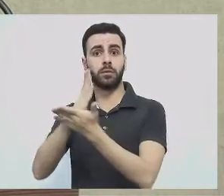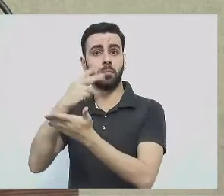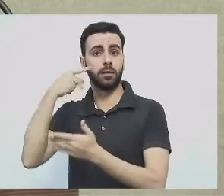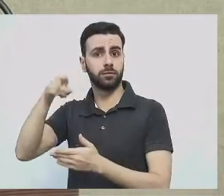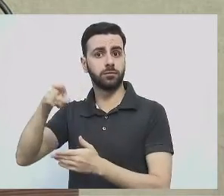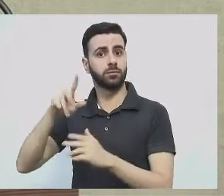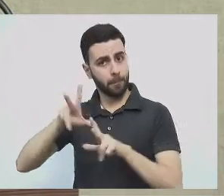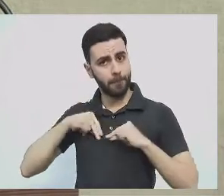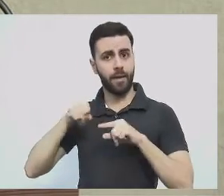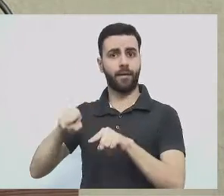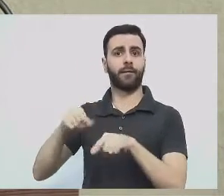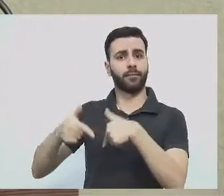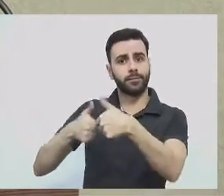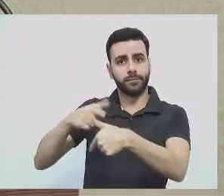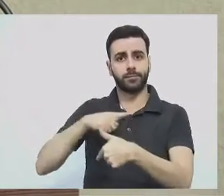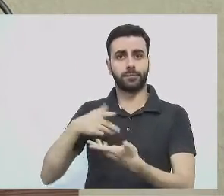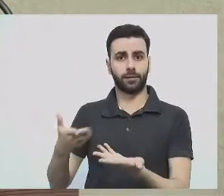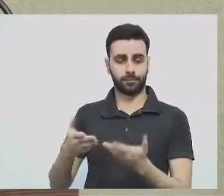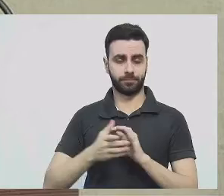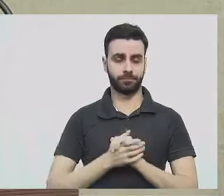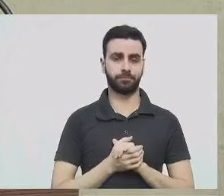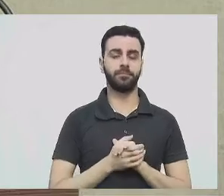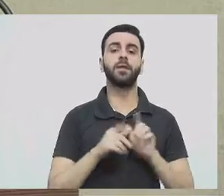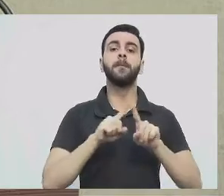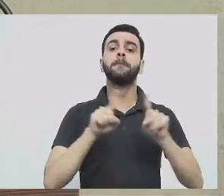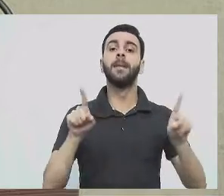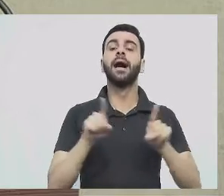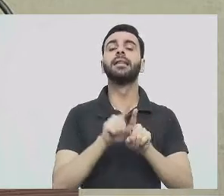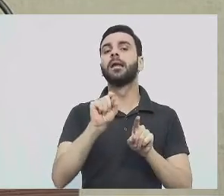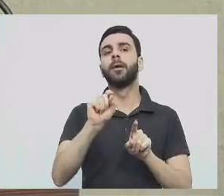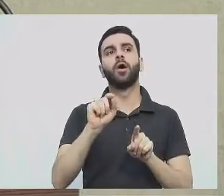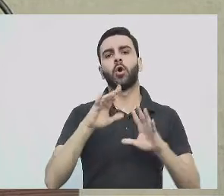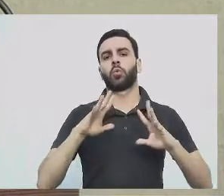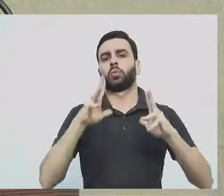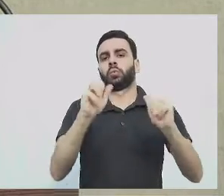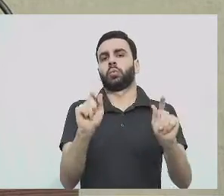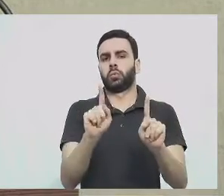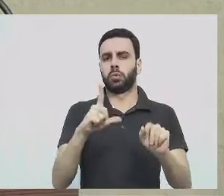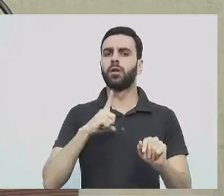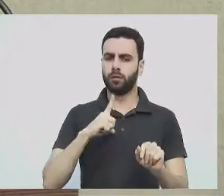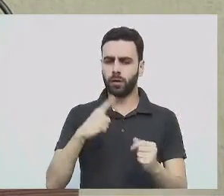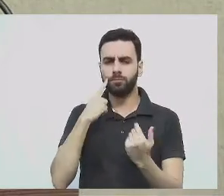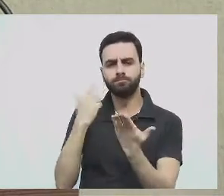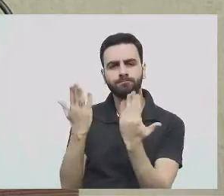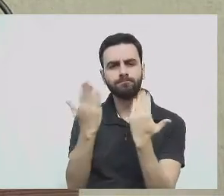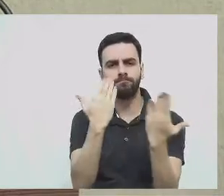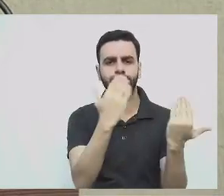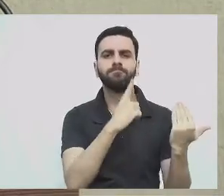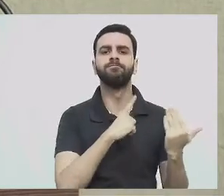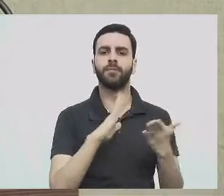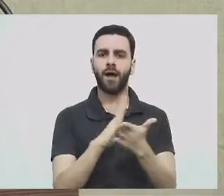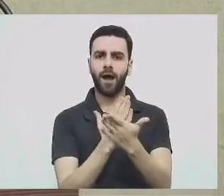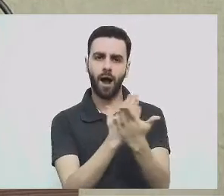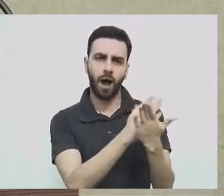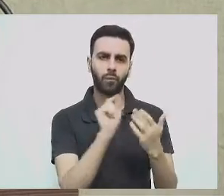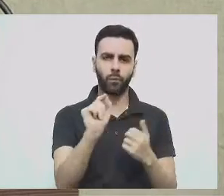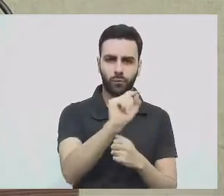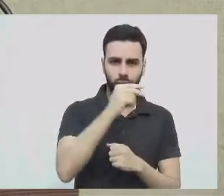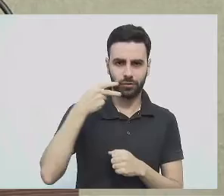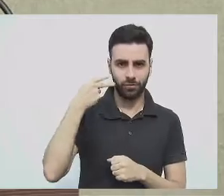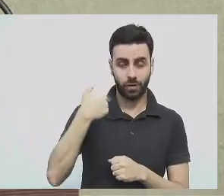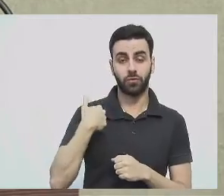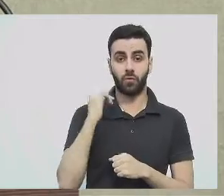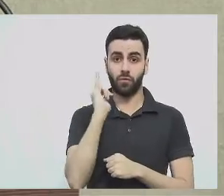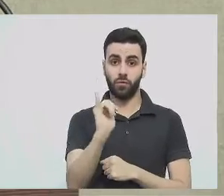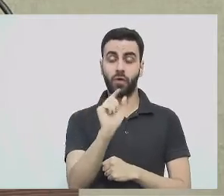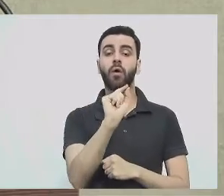merecedor, trabalhador, foi reeleito. Mas, por outro lado, eu não vou dizer que é todos, não. Eu cheguei a conversar com alguns colegas vereadores, e eu disse